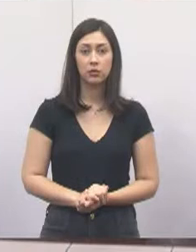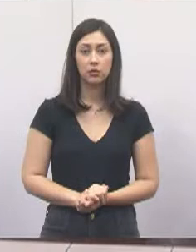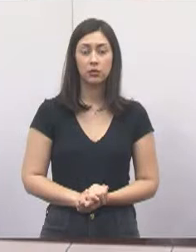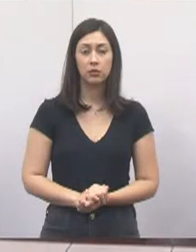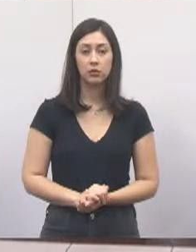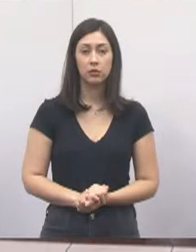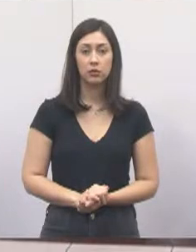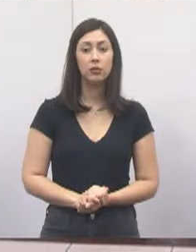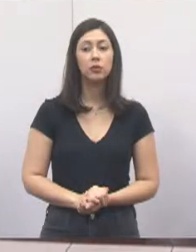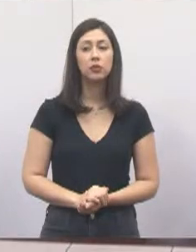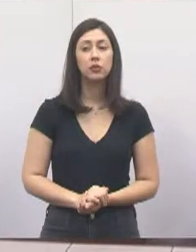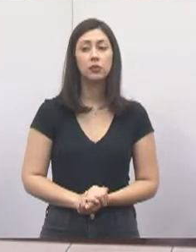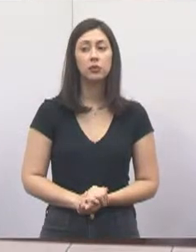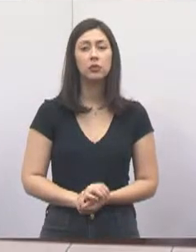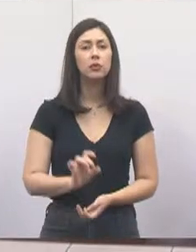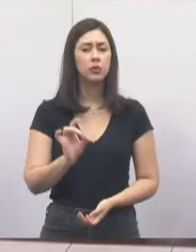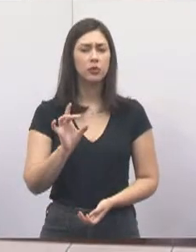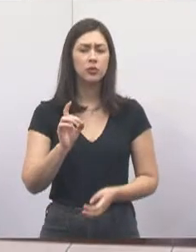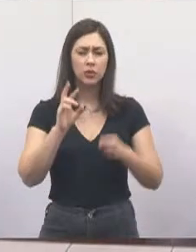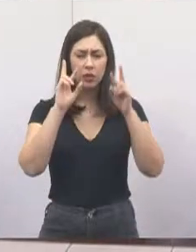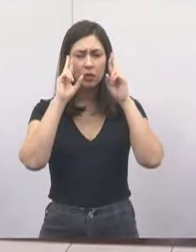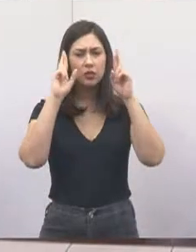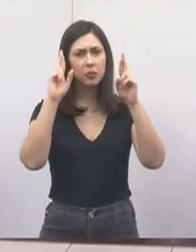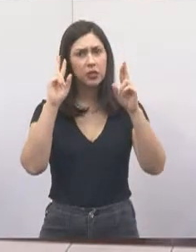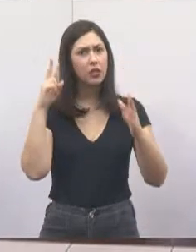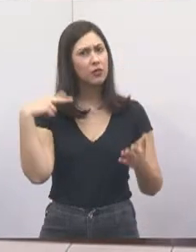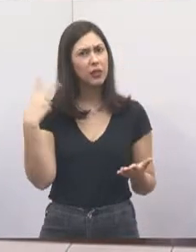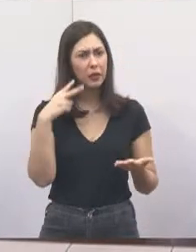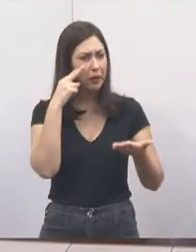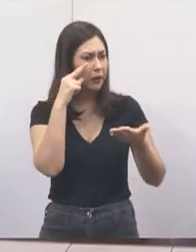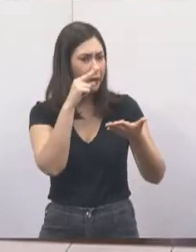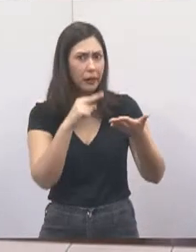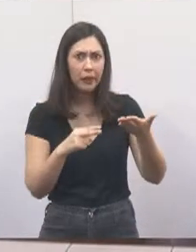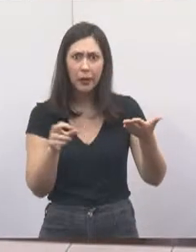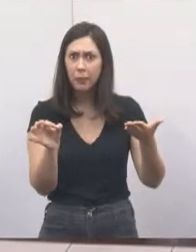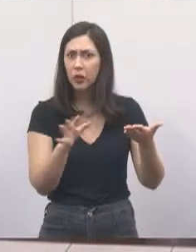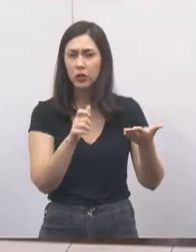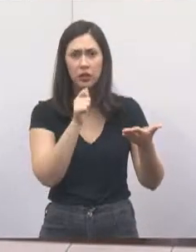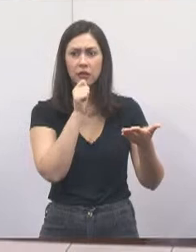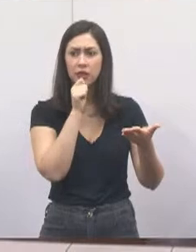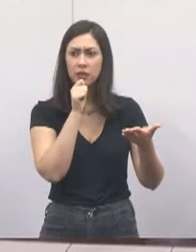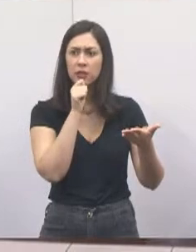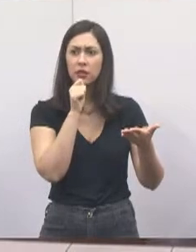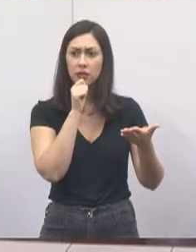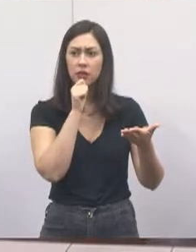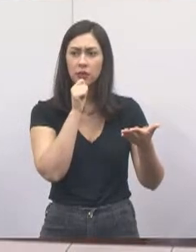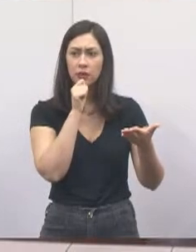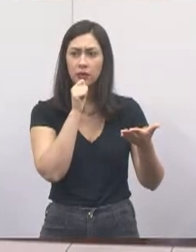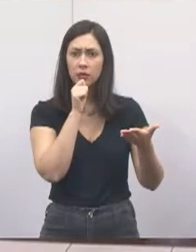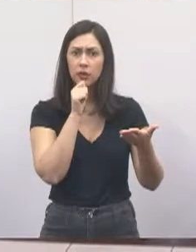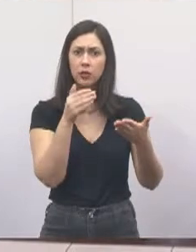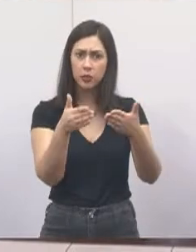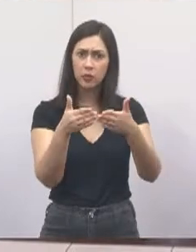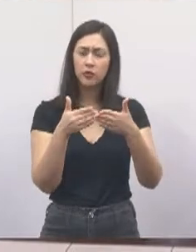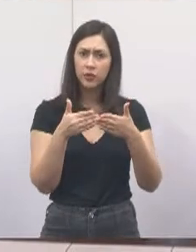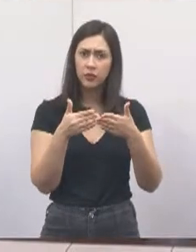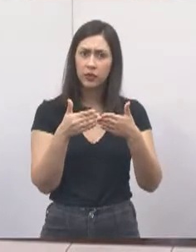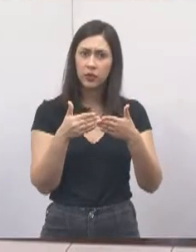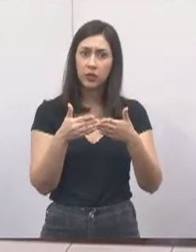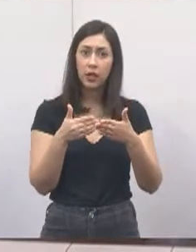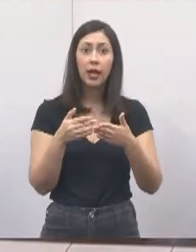ou só por Vereador só por respeito a vereadora não tinha nem acabado de ler ainda o resumo do projeto Então por gentileza